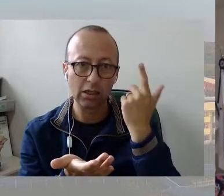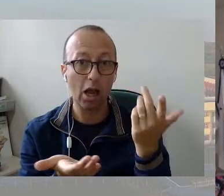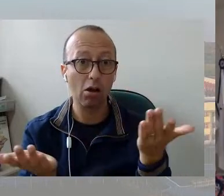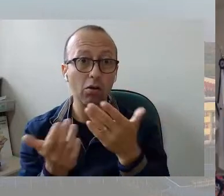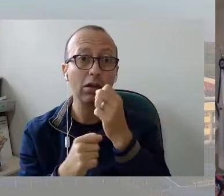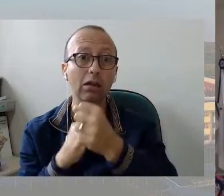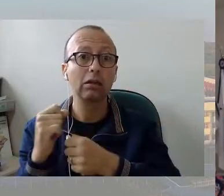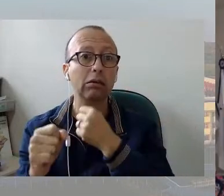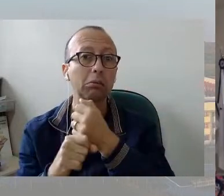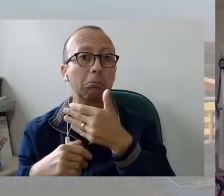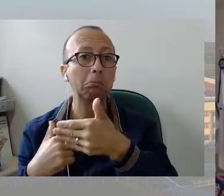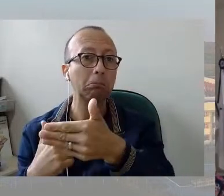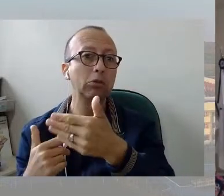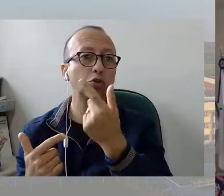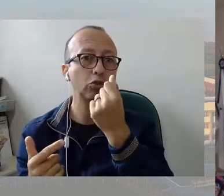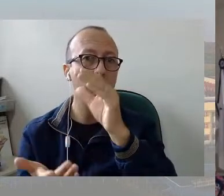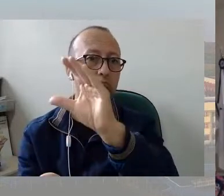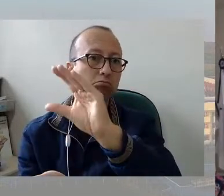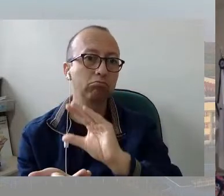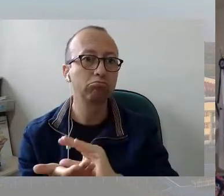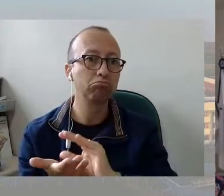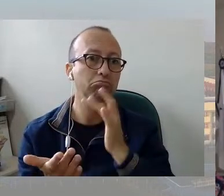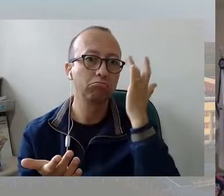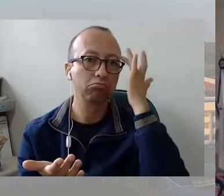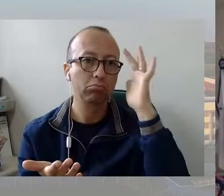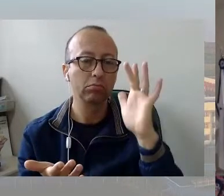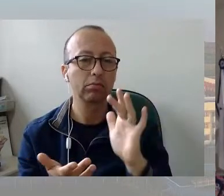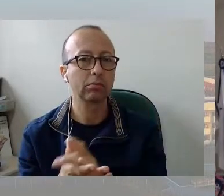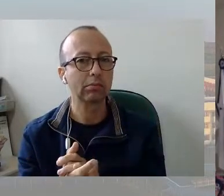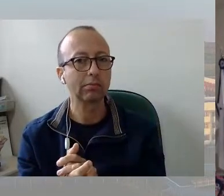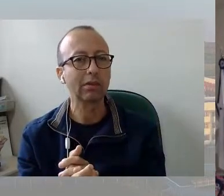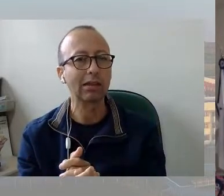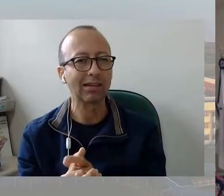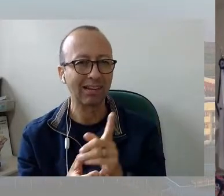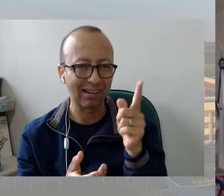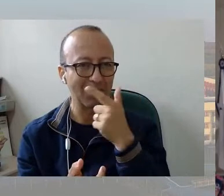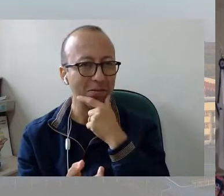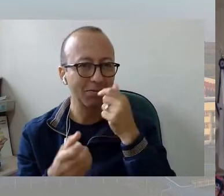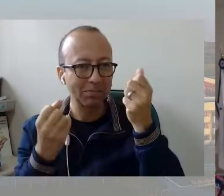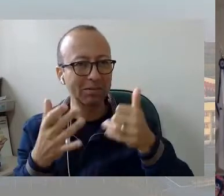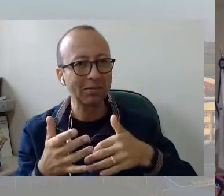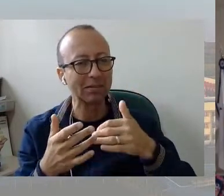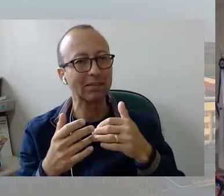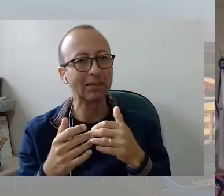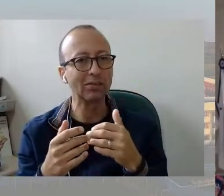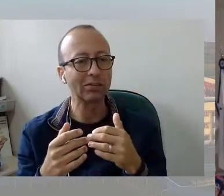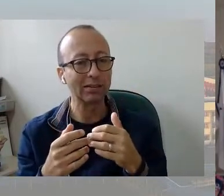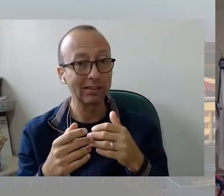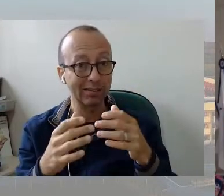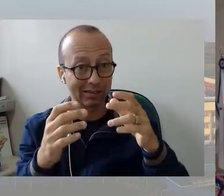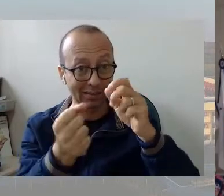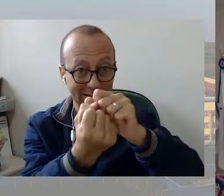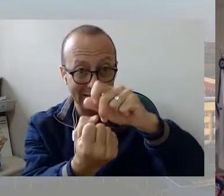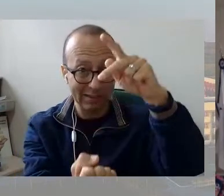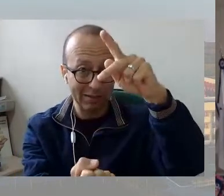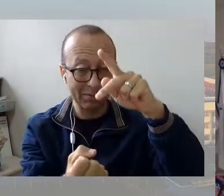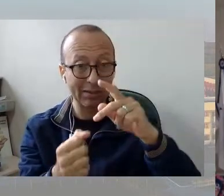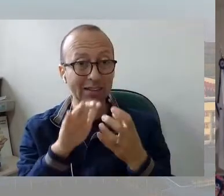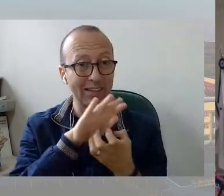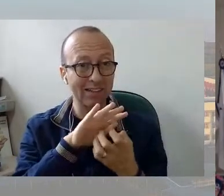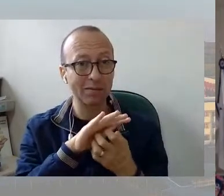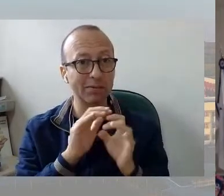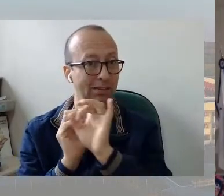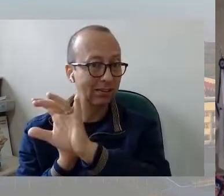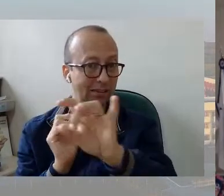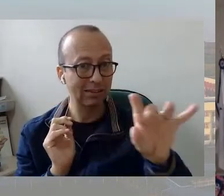nós temos hoje disponível. Então, a ideia dos pré-CIEPs, de envolvimento em cada unidade, eu acho que é uma questão para